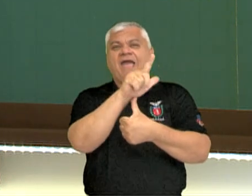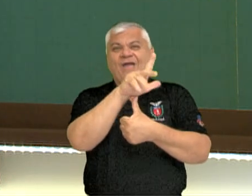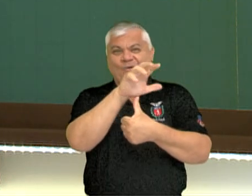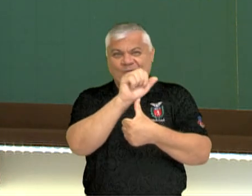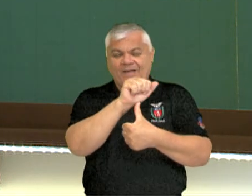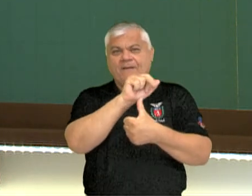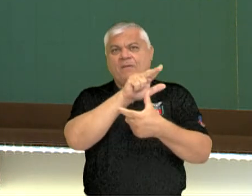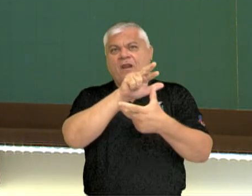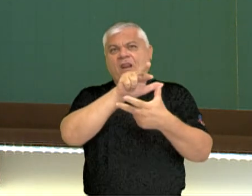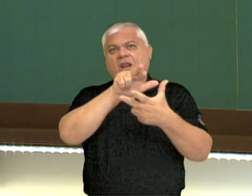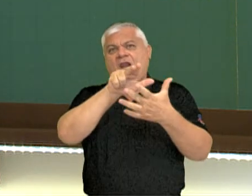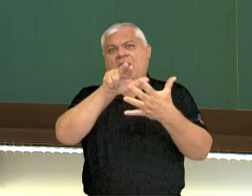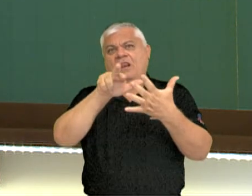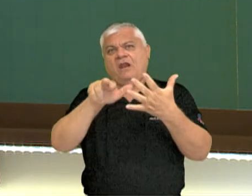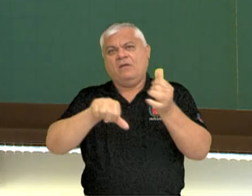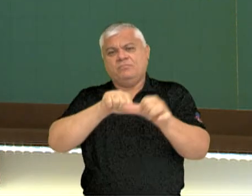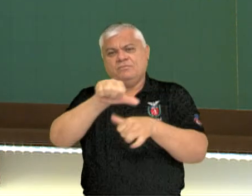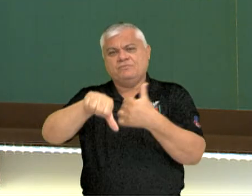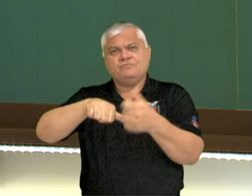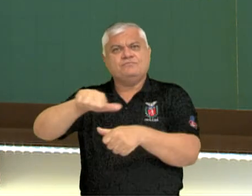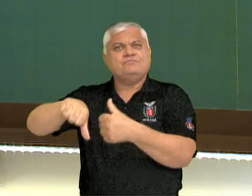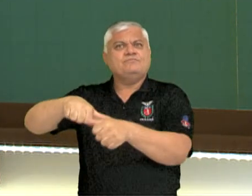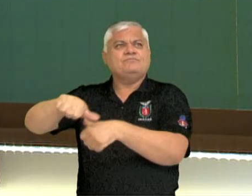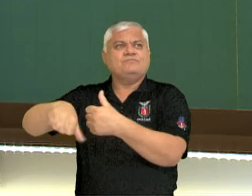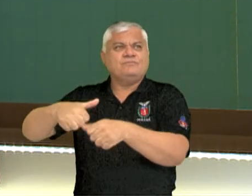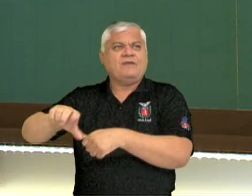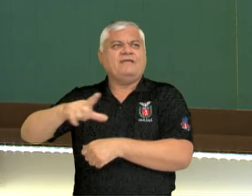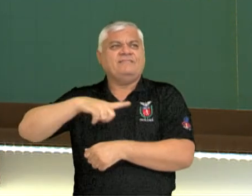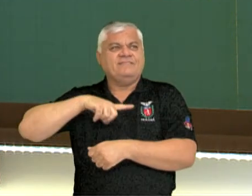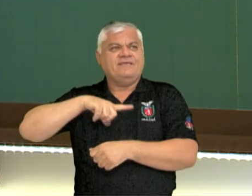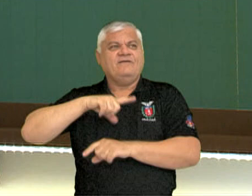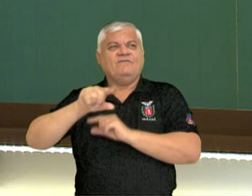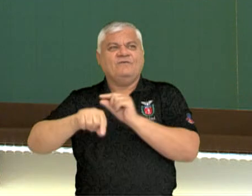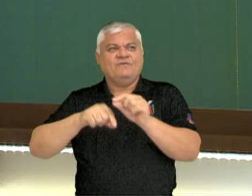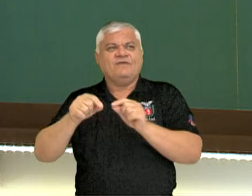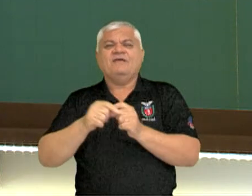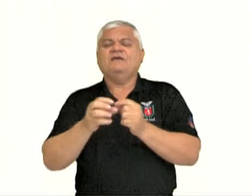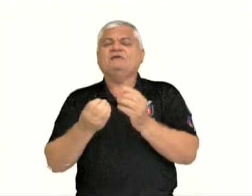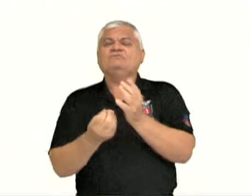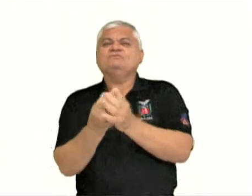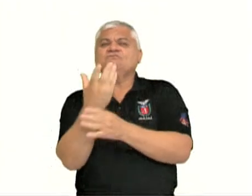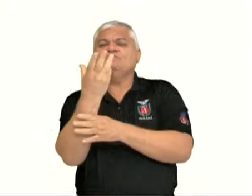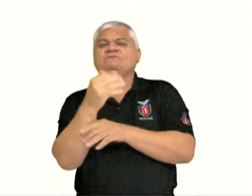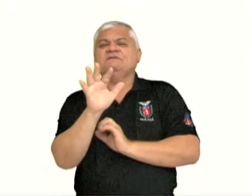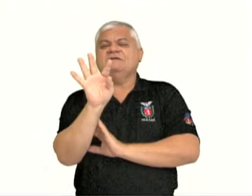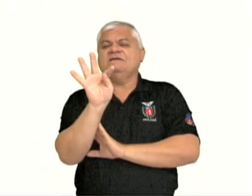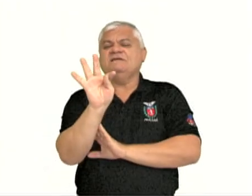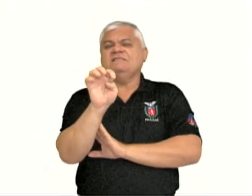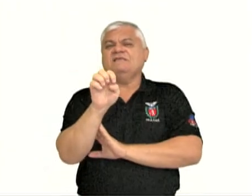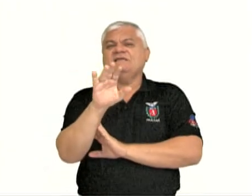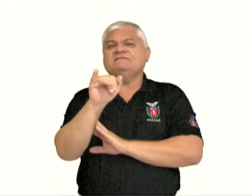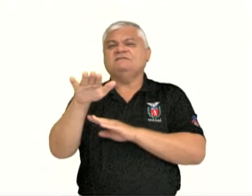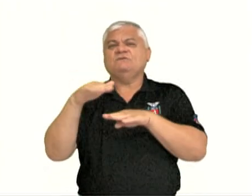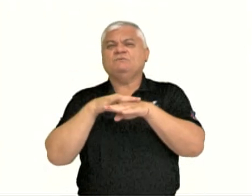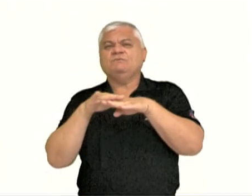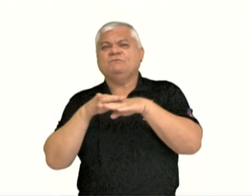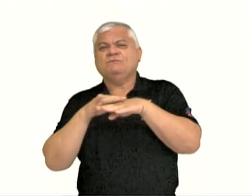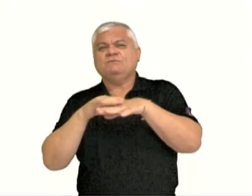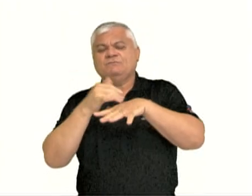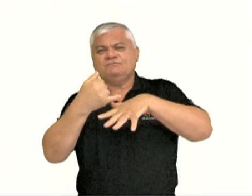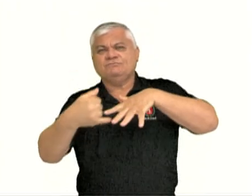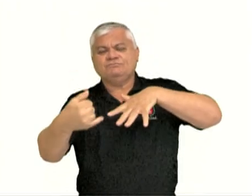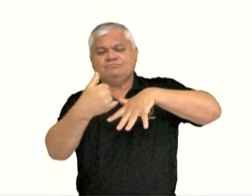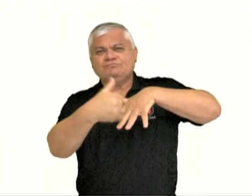característica evolutiva de modificação, a gente vai ter, então, o aparecimento dos tecidos corporais dentro desse reino